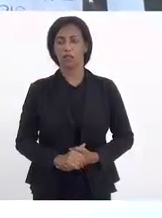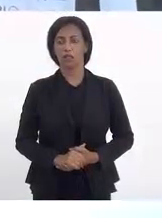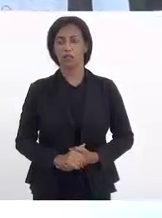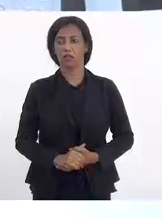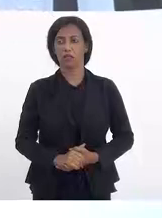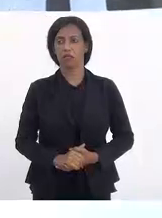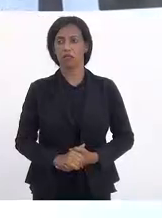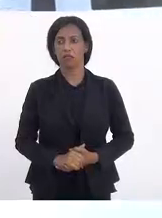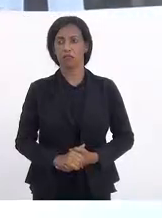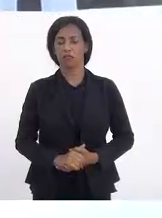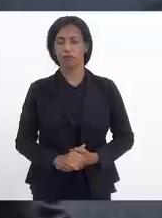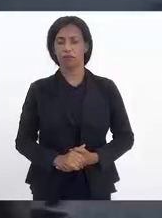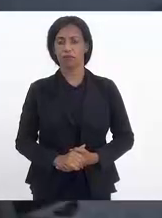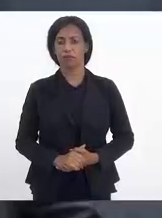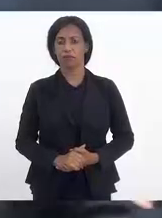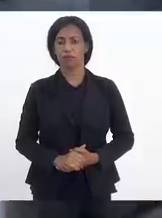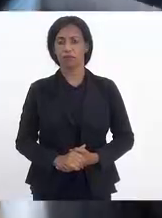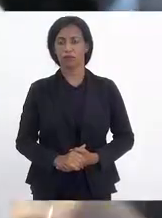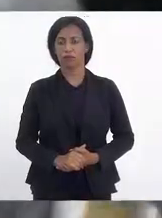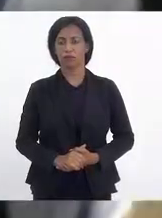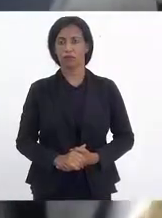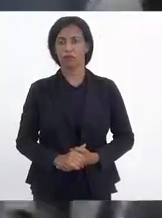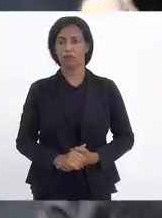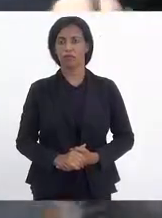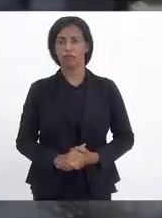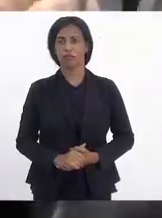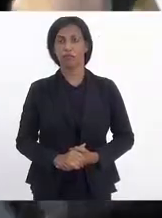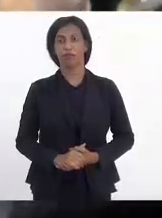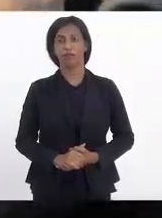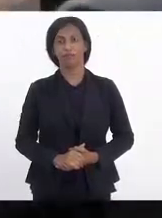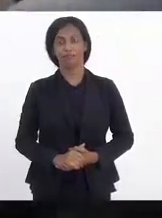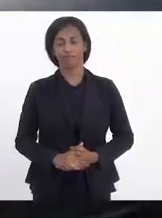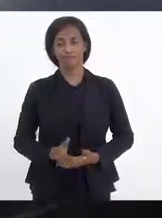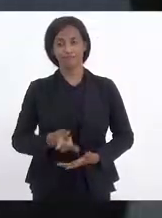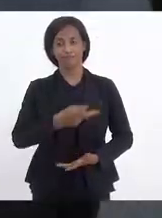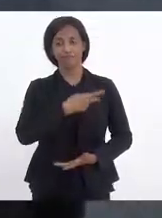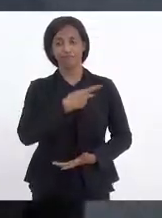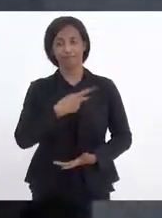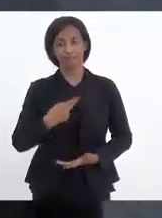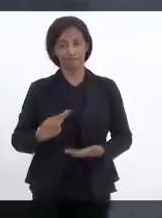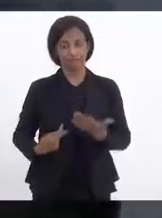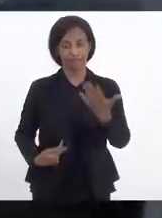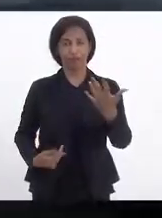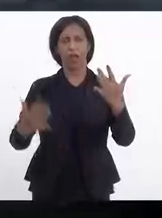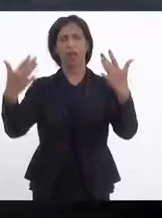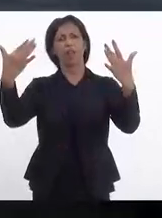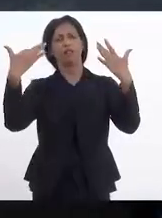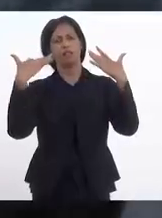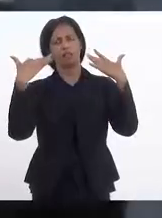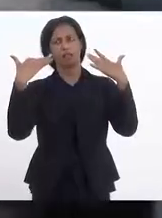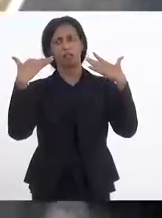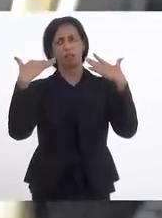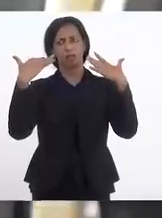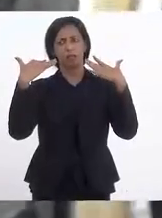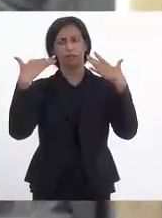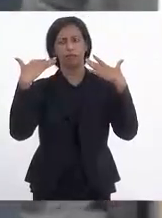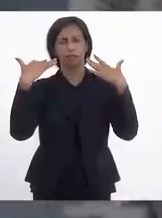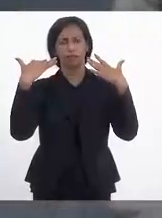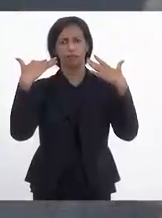senhor presidente senhor presidente o som aqui se Atenção atenção